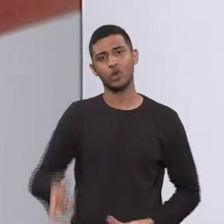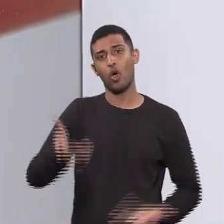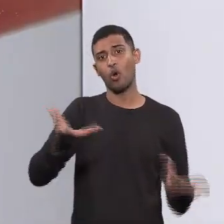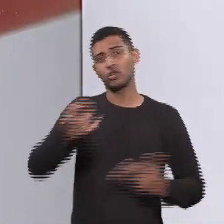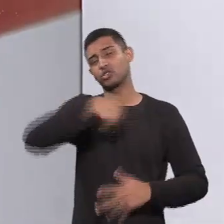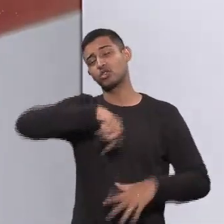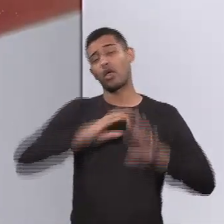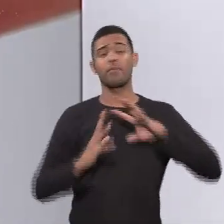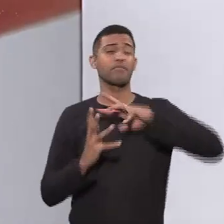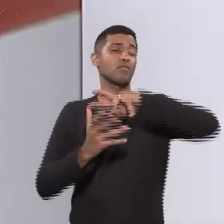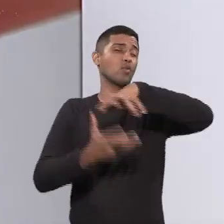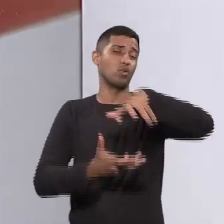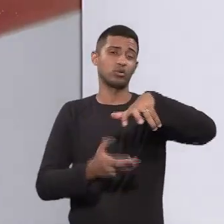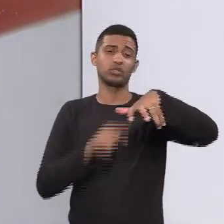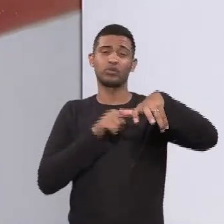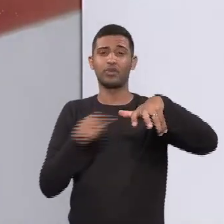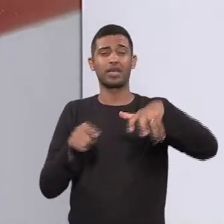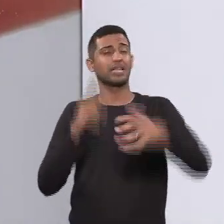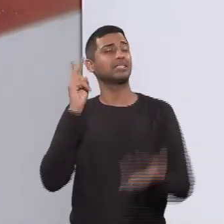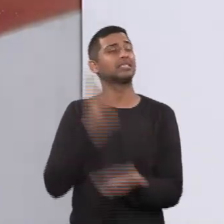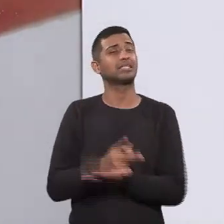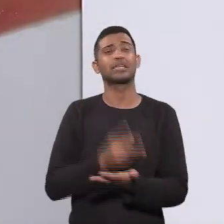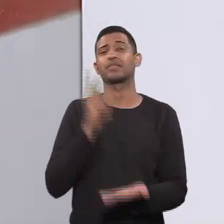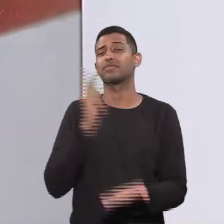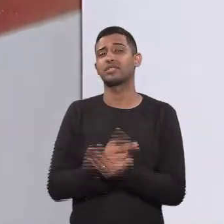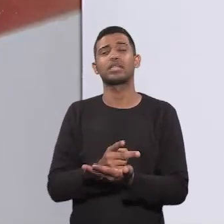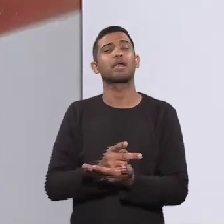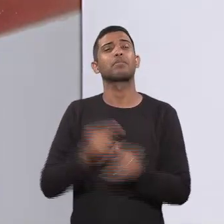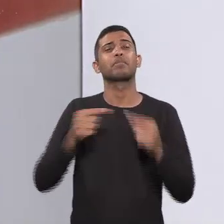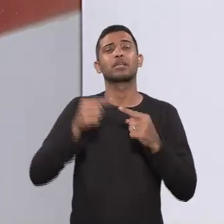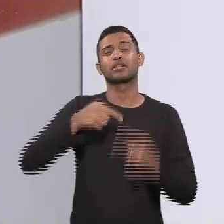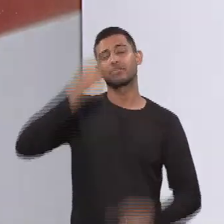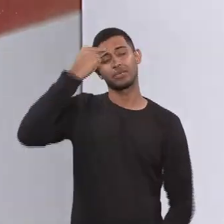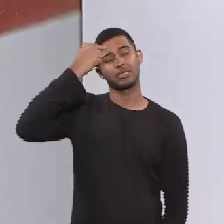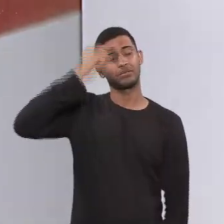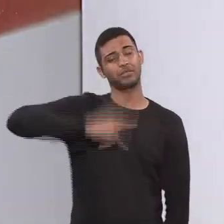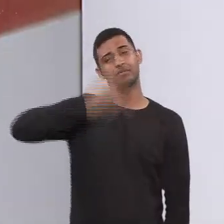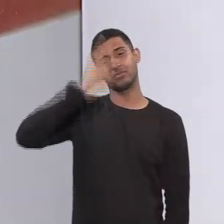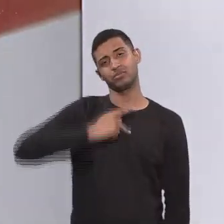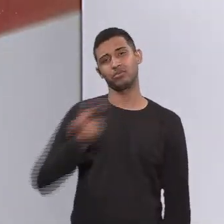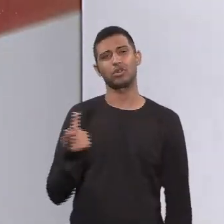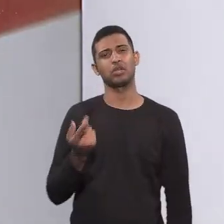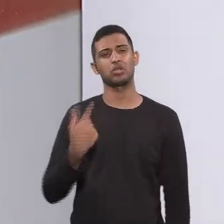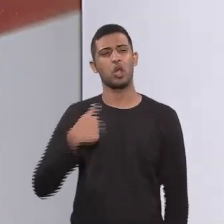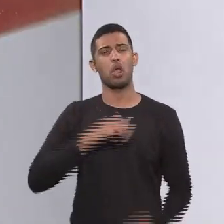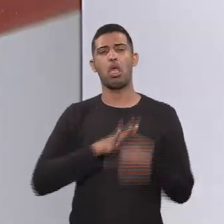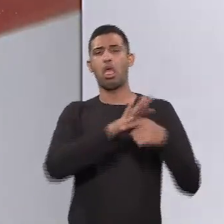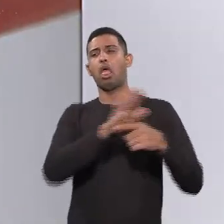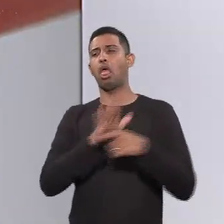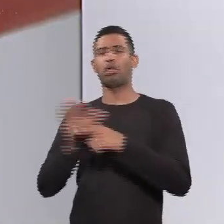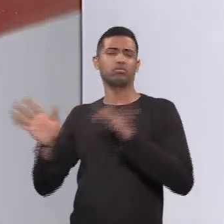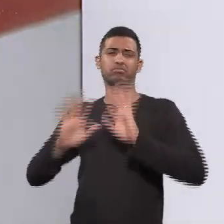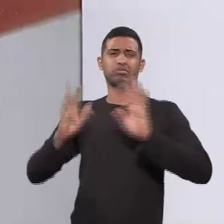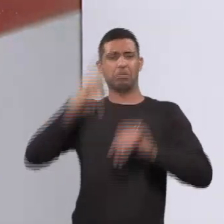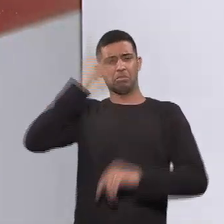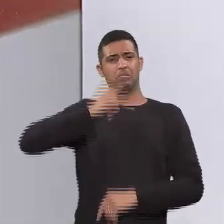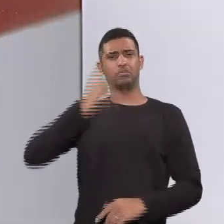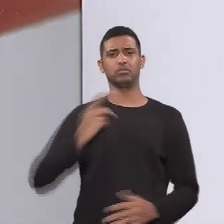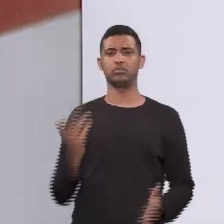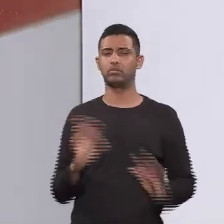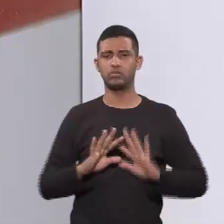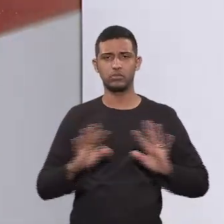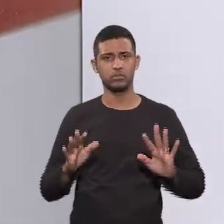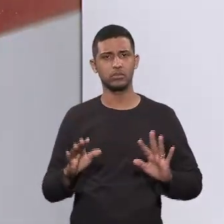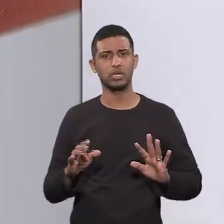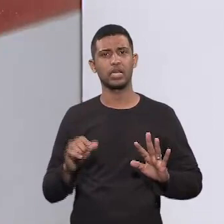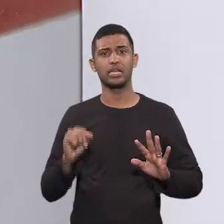num mundo, repito, que nos impele continuamente para o individualismo. Nós somos pouco colaborativos e cooperativos.